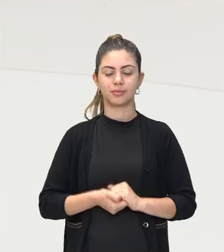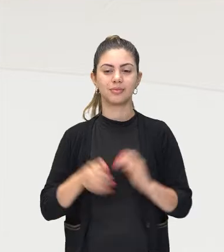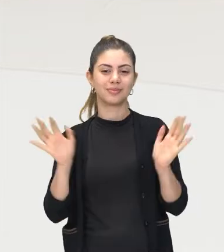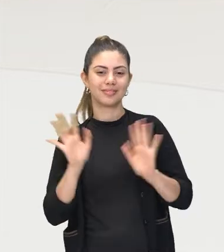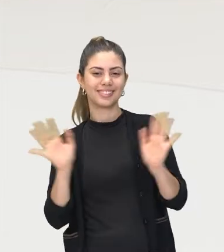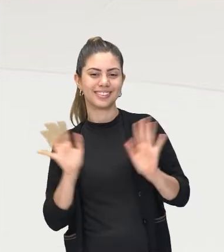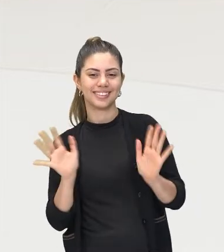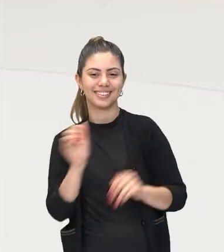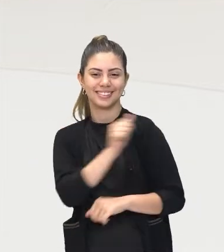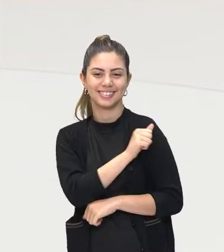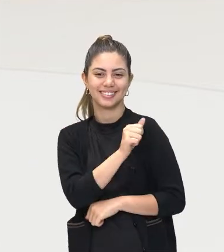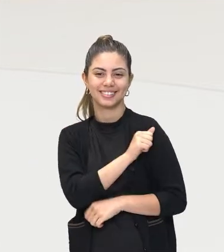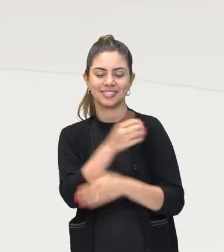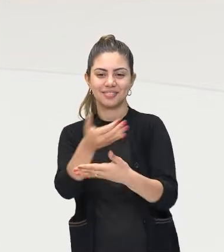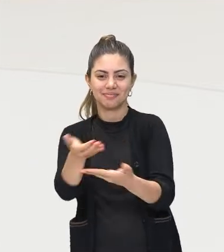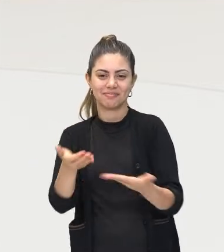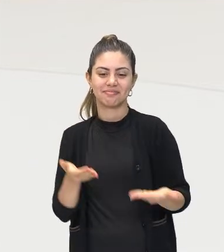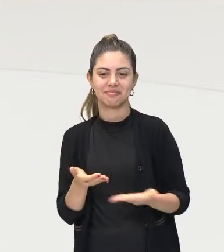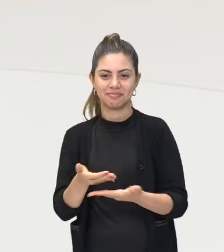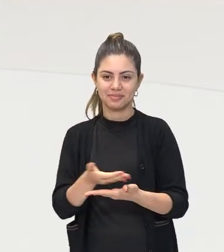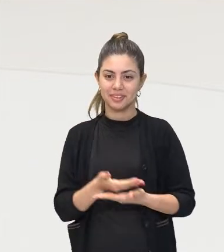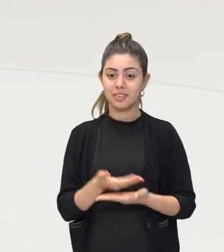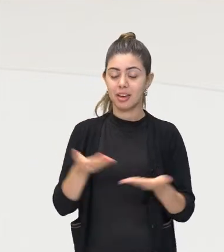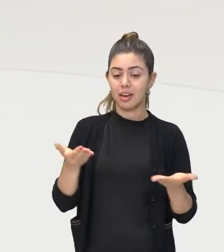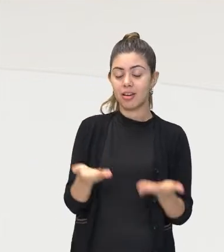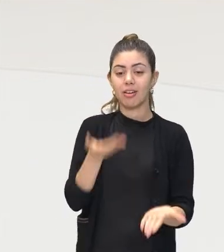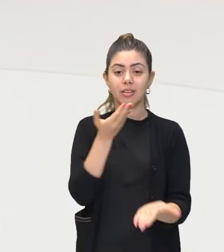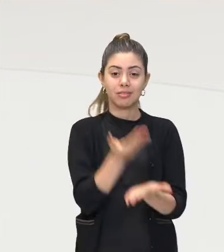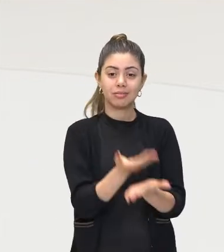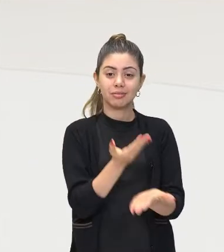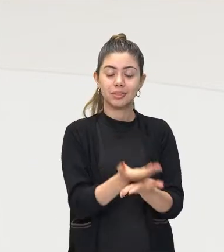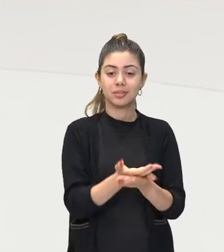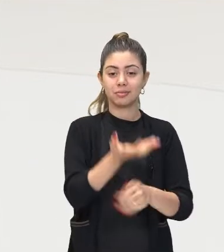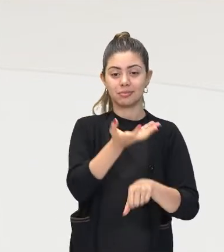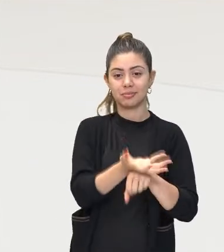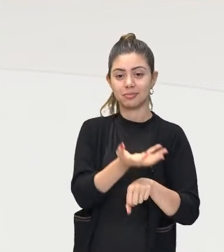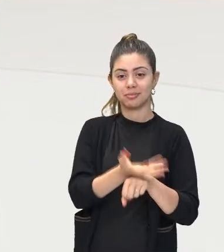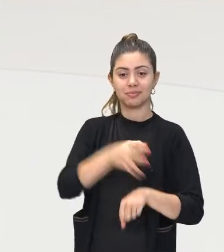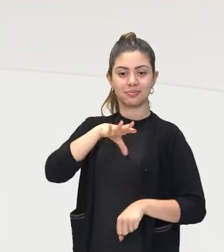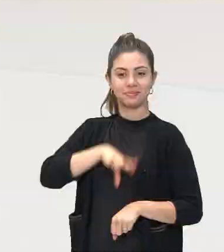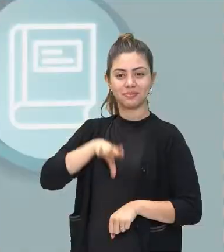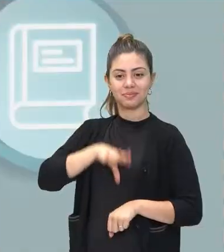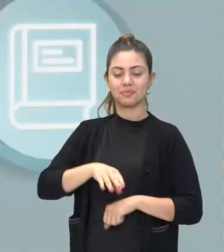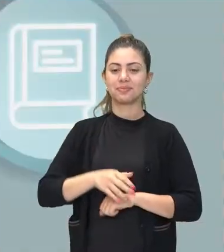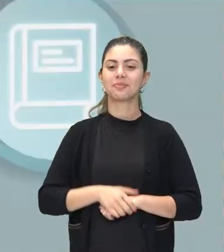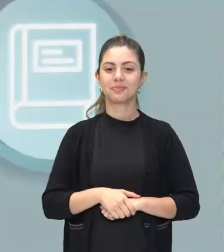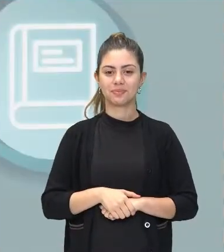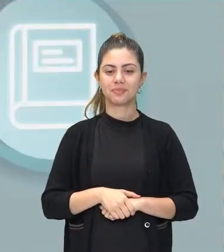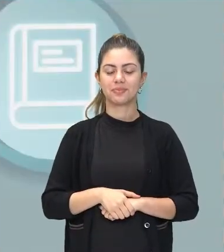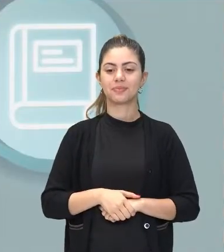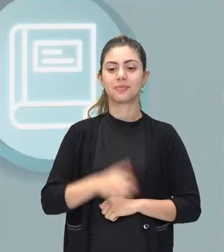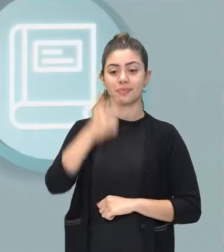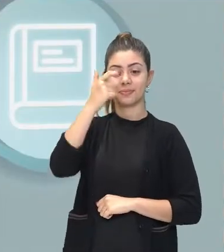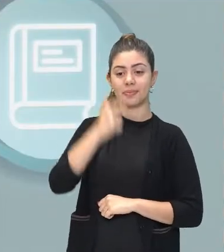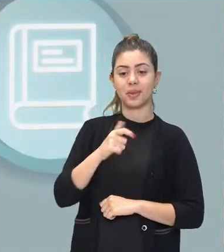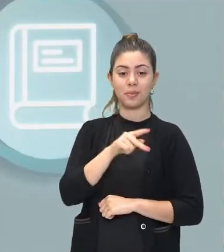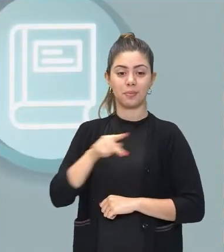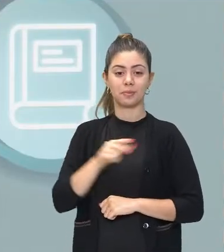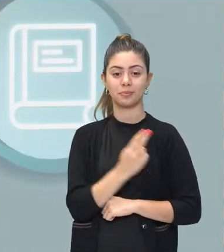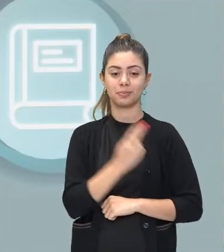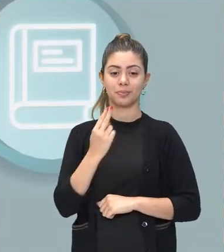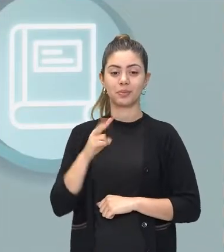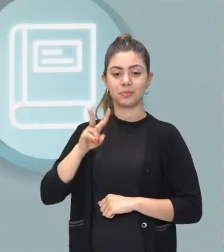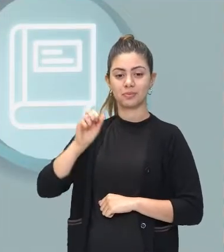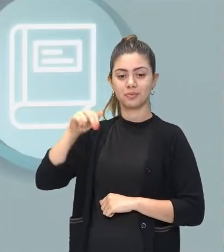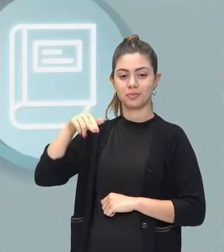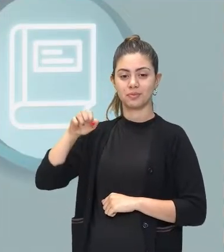Olá, meus queridos alunos, sejam muito bem-vindos a mais uma aula de língua portuguesa. Eu sou a